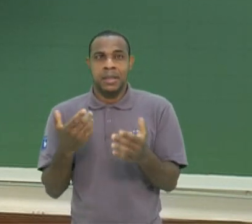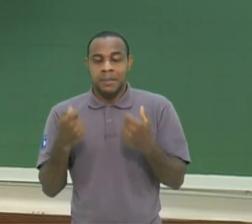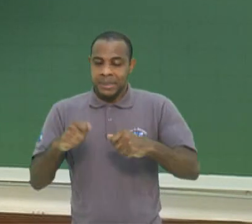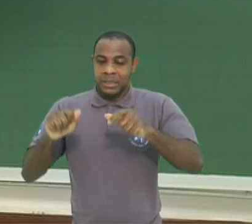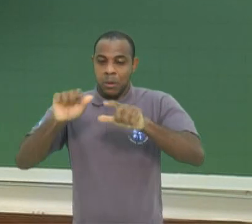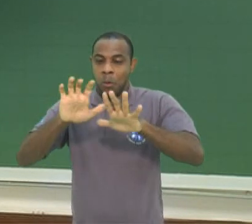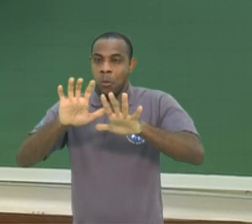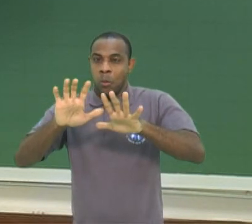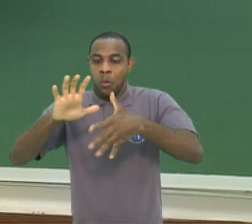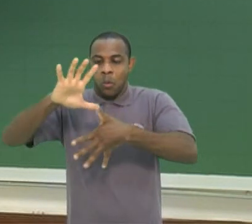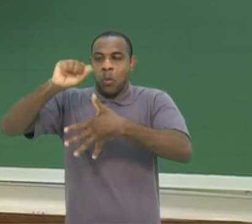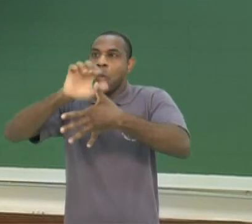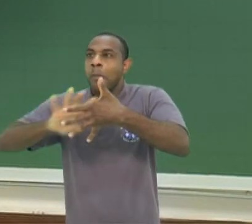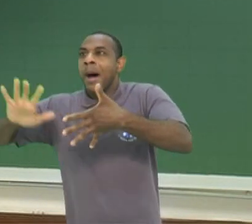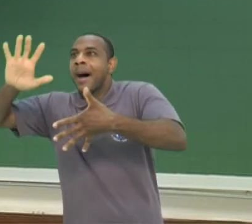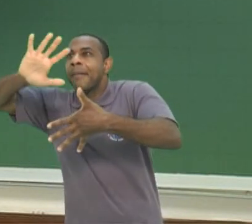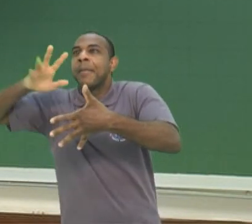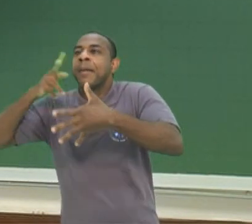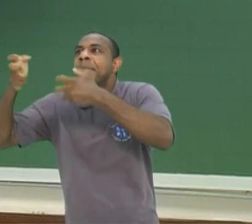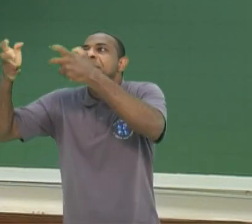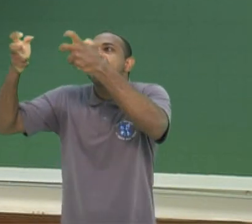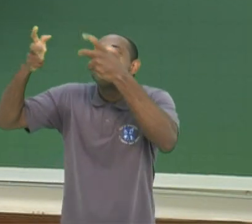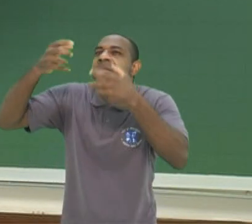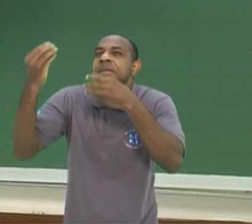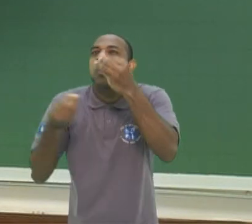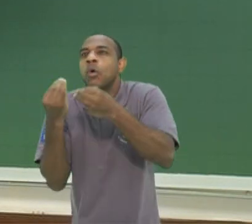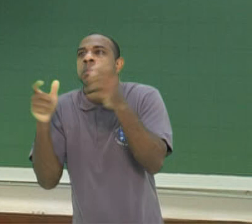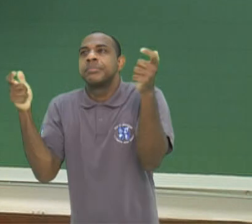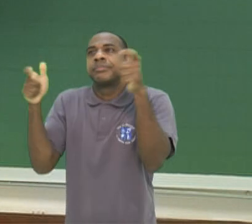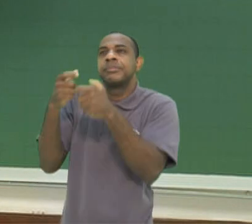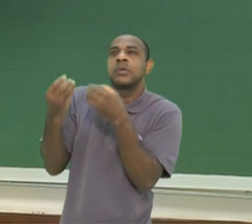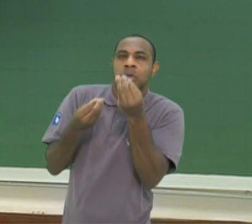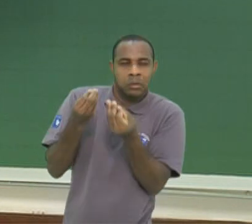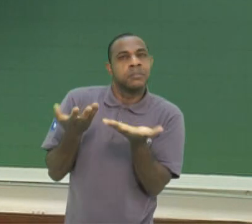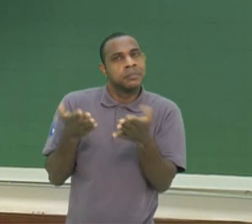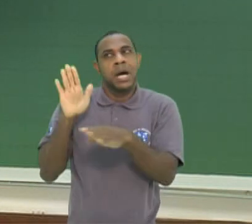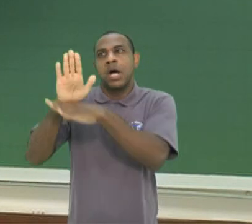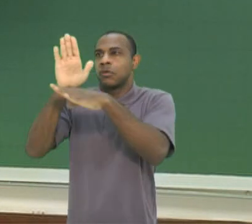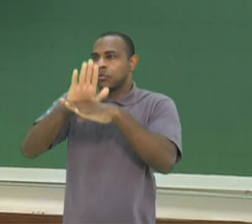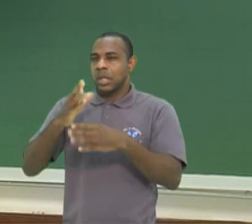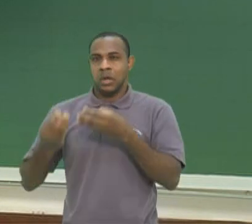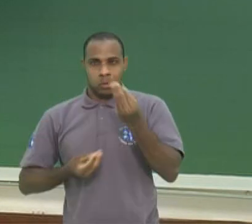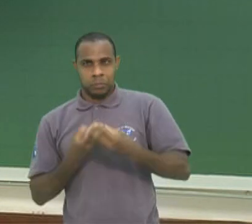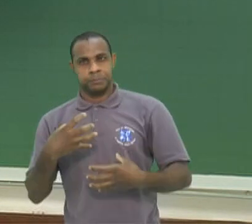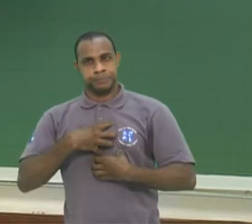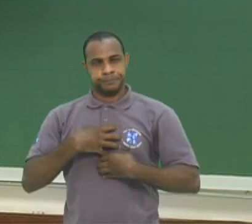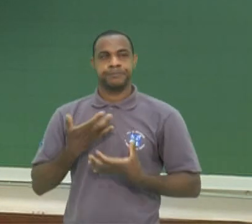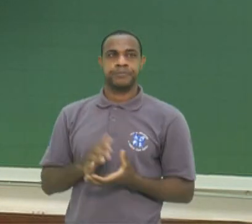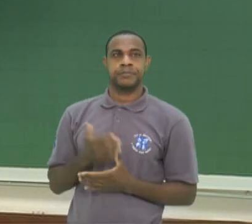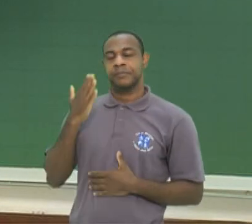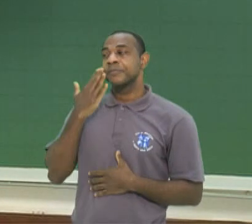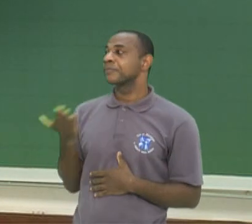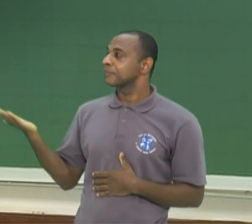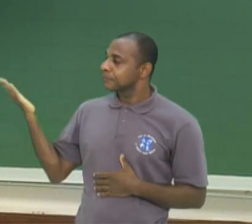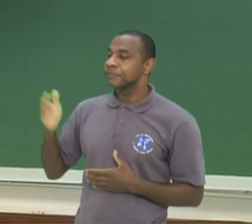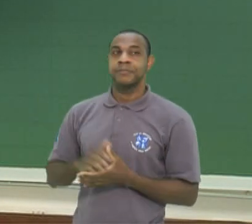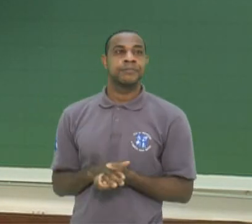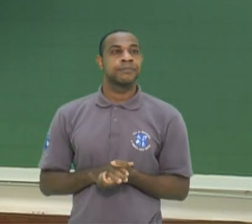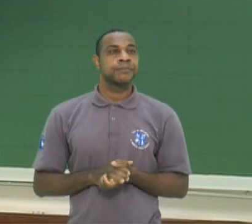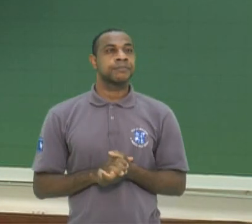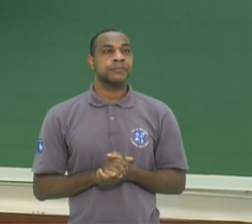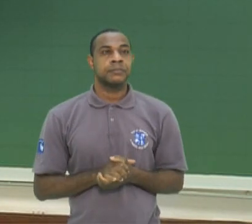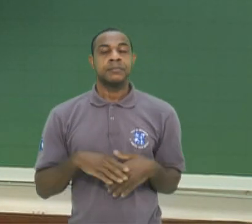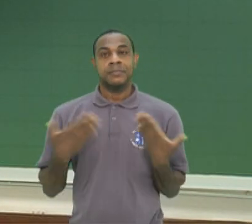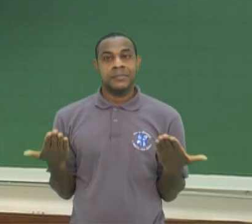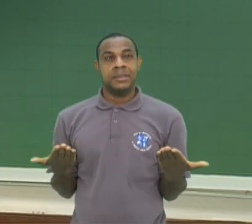para perceber e daí sim diferentes áreas podem contribuir nesse sentido. E vamos então pensar de